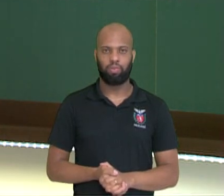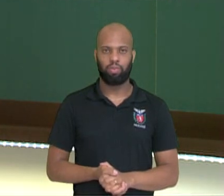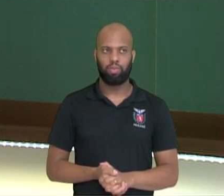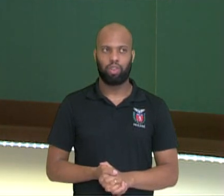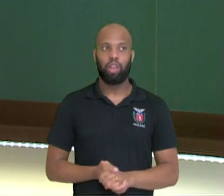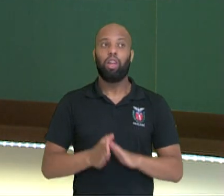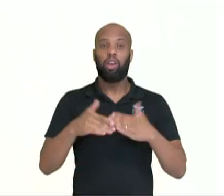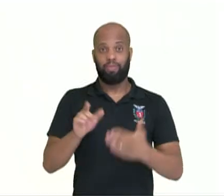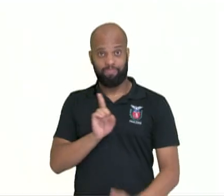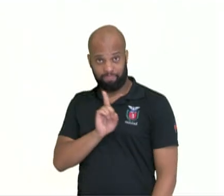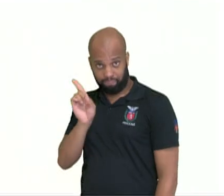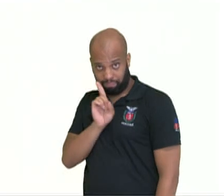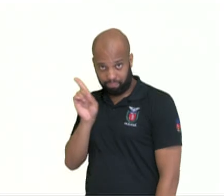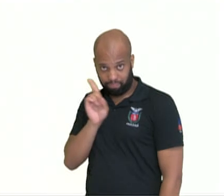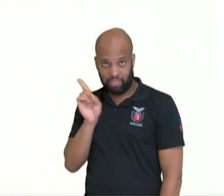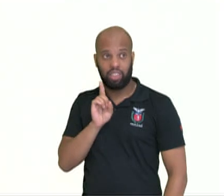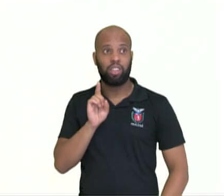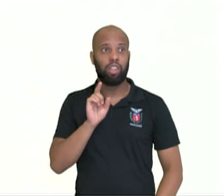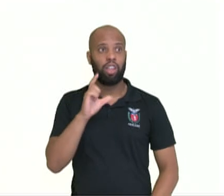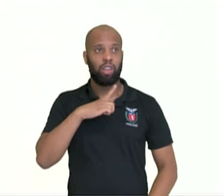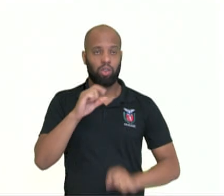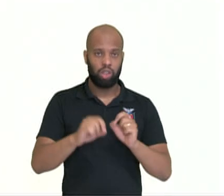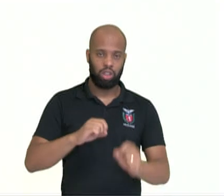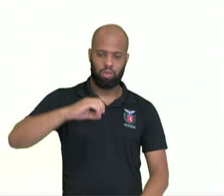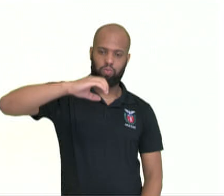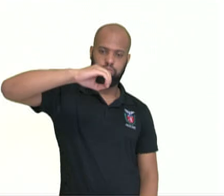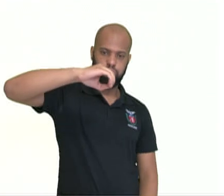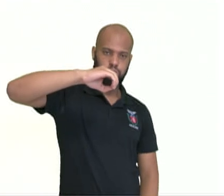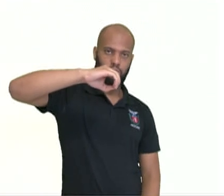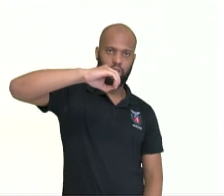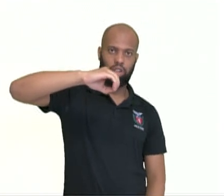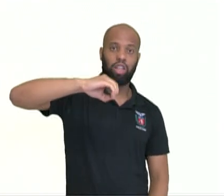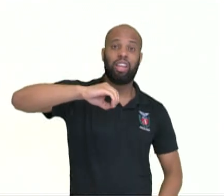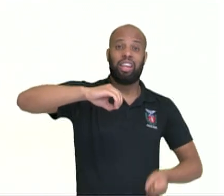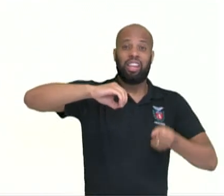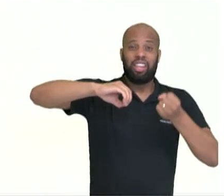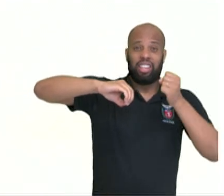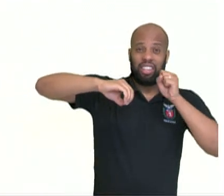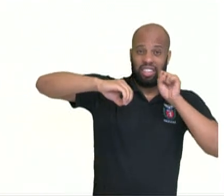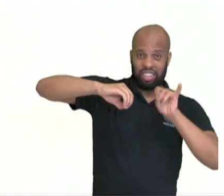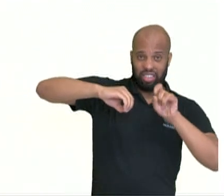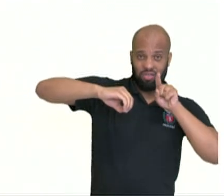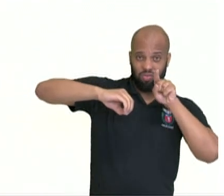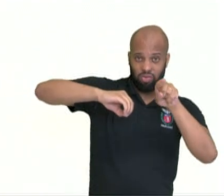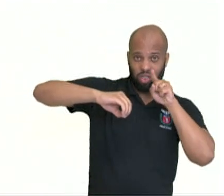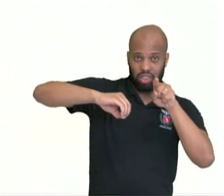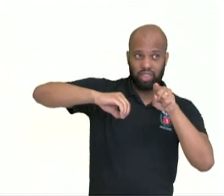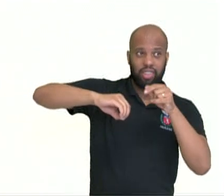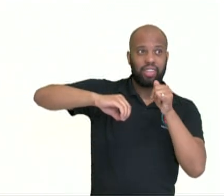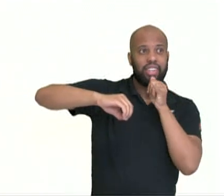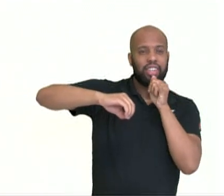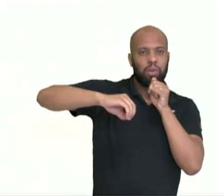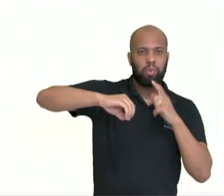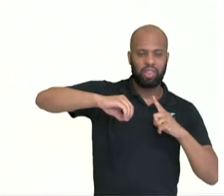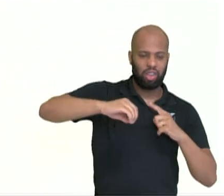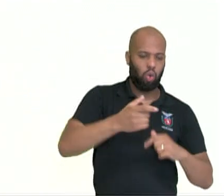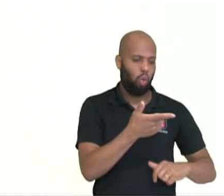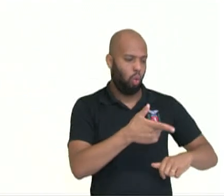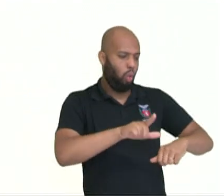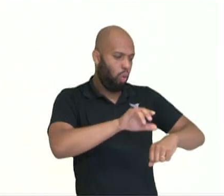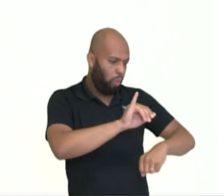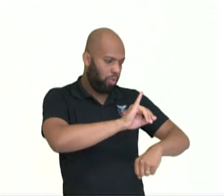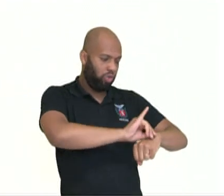O eletroscópio, você tem então a esfera, né? E o que acontece quando você coloca um objeto aqui perto dessa